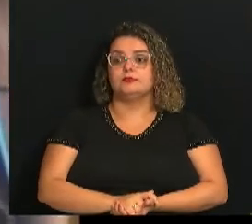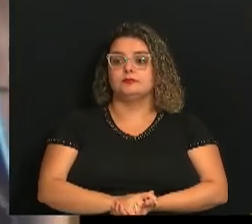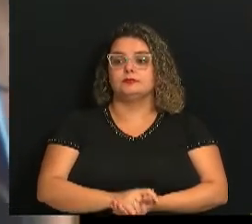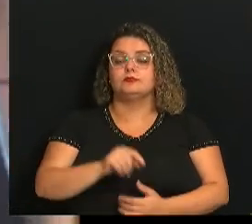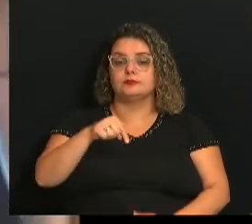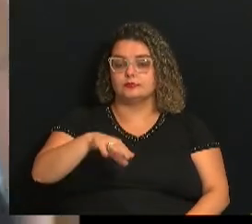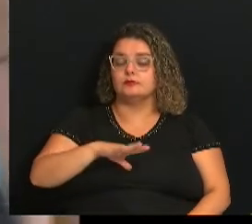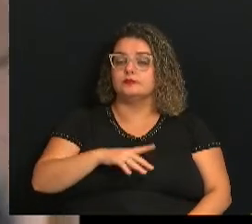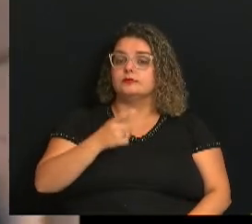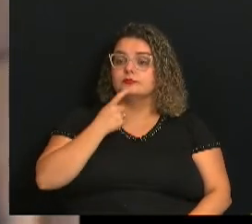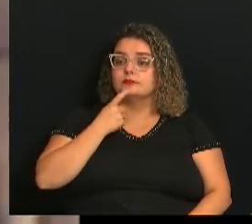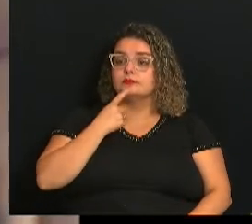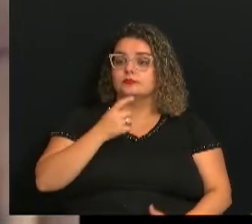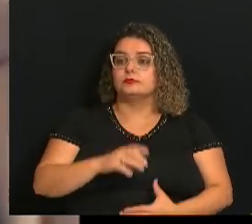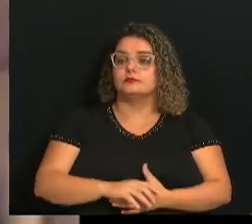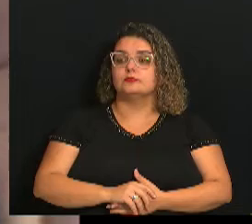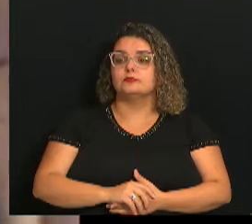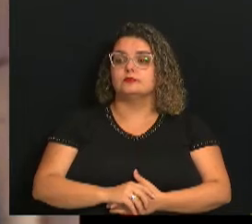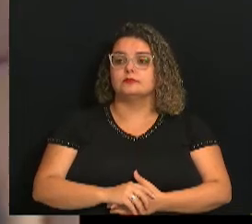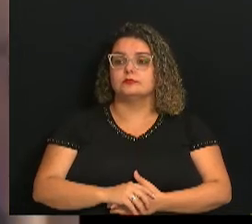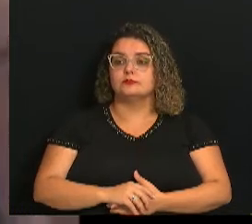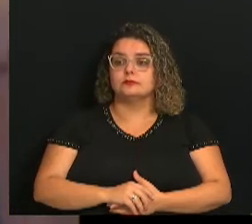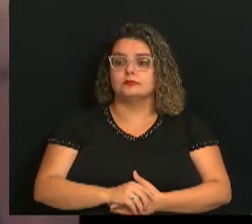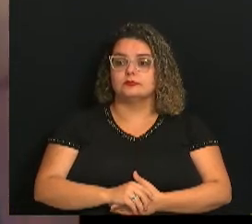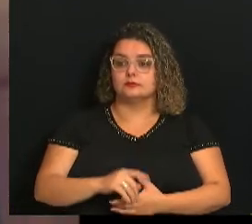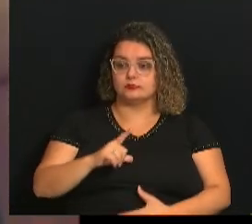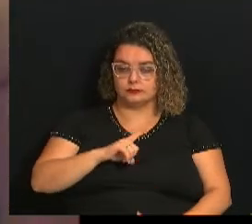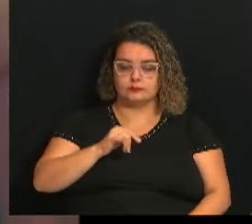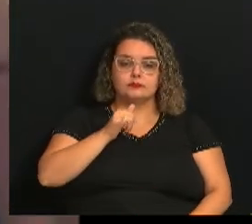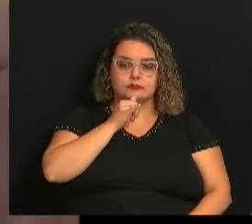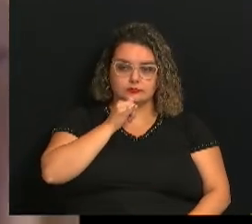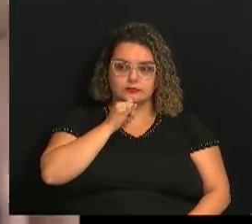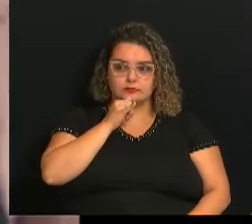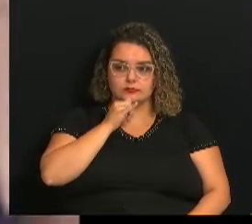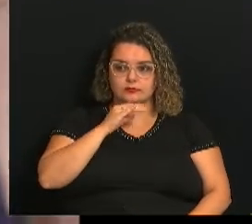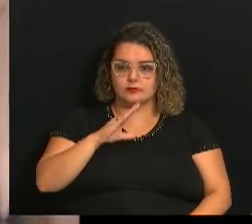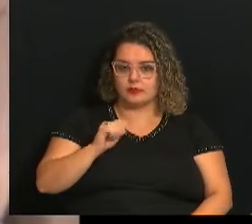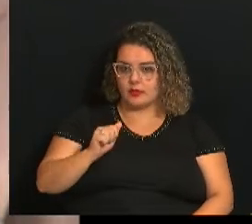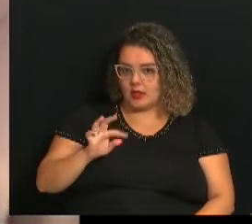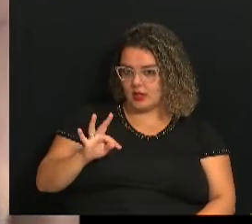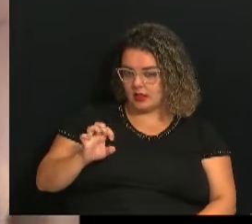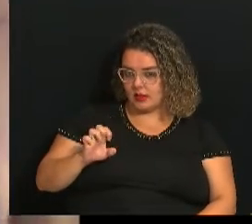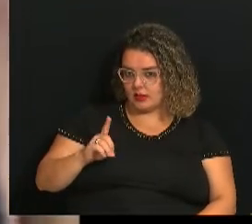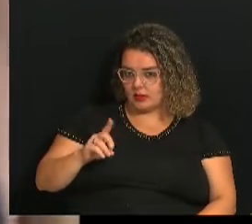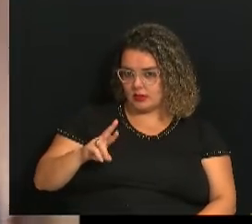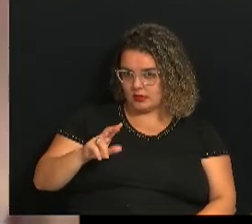Campinas, a gente tem alguns exemplos. A catedral é um bem que se preserva.